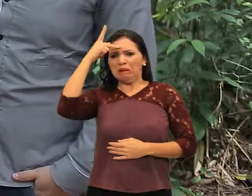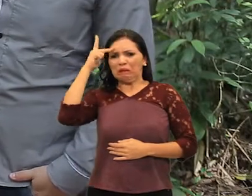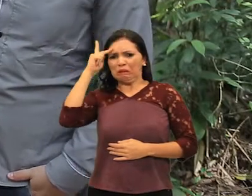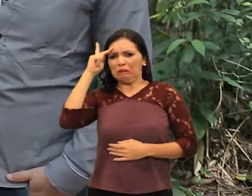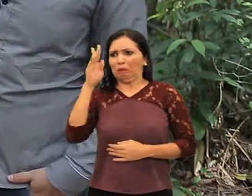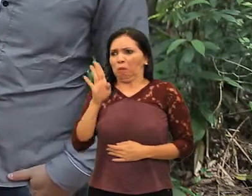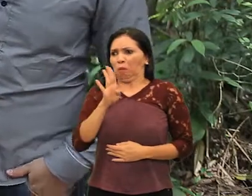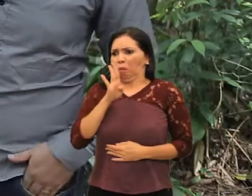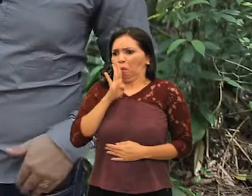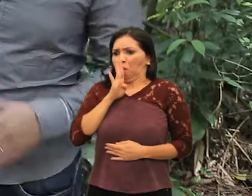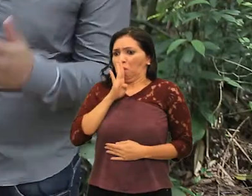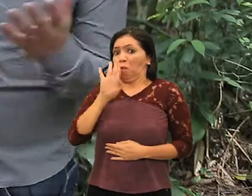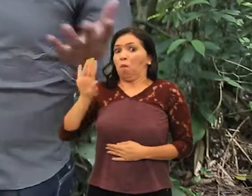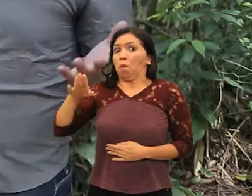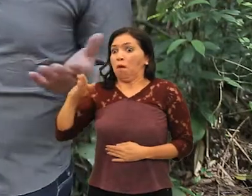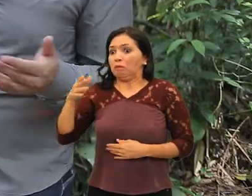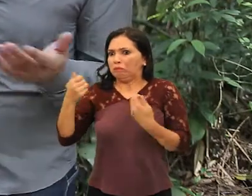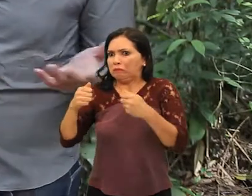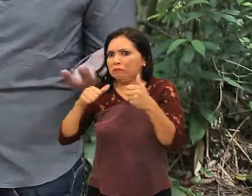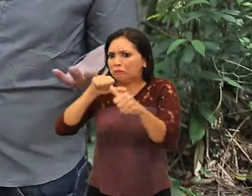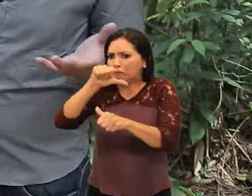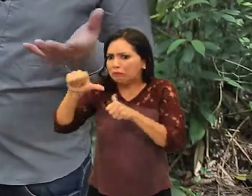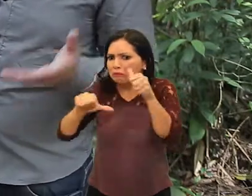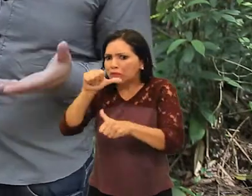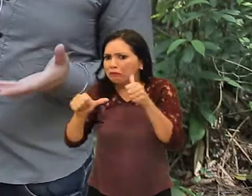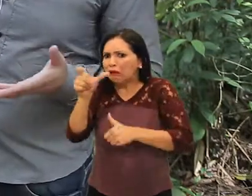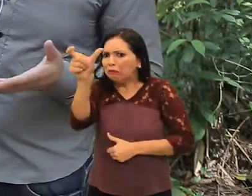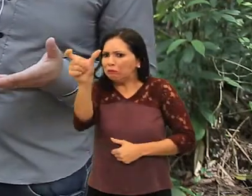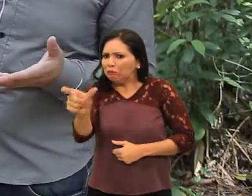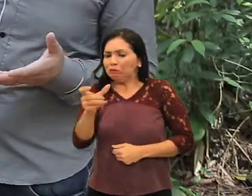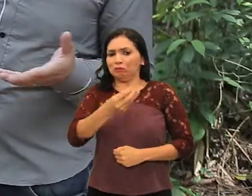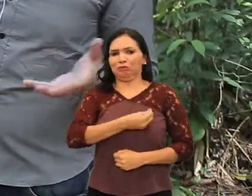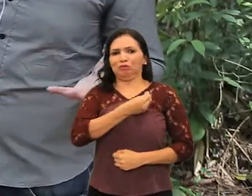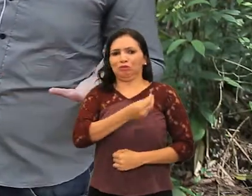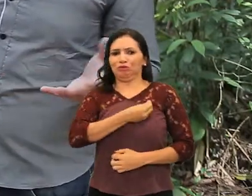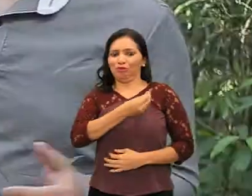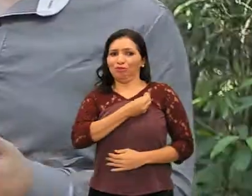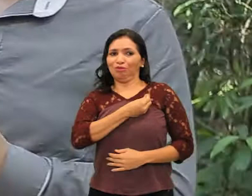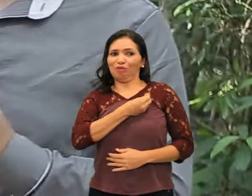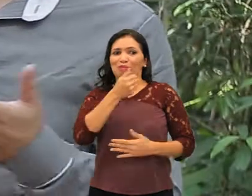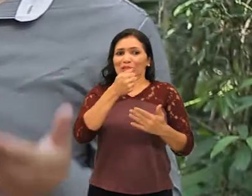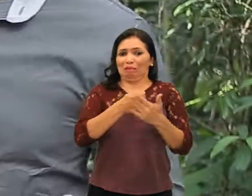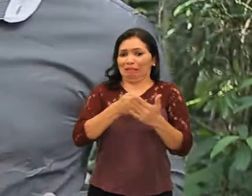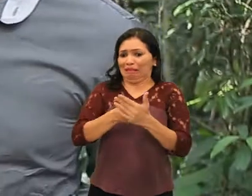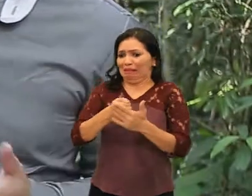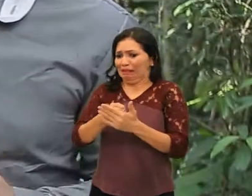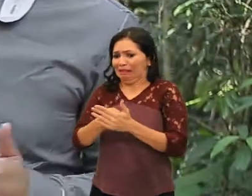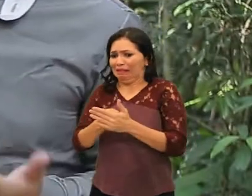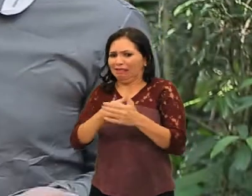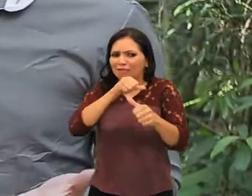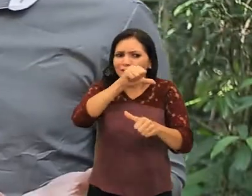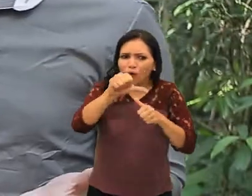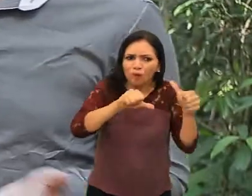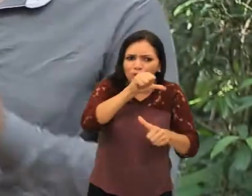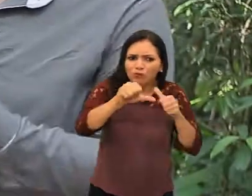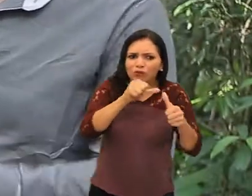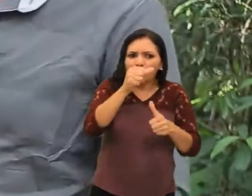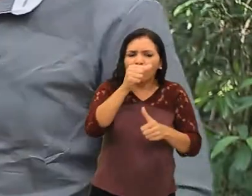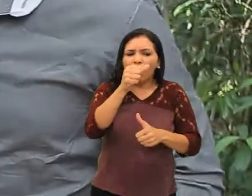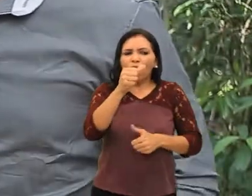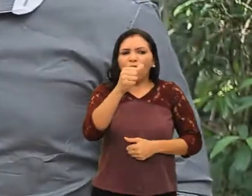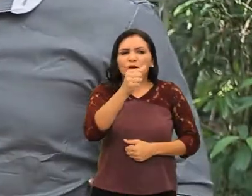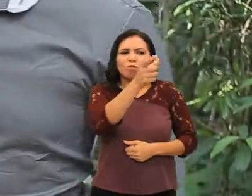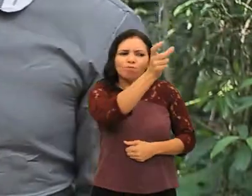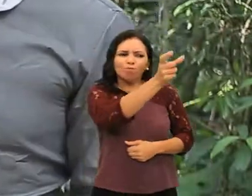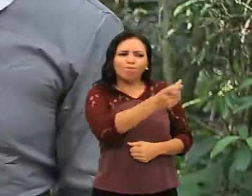é mudança de hábito. A gente pode encarar e traduzir isso também como uma conversão ecológica, né, algo que o Papa Francisco até